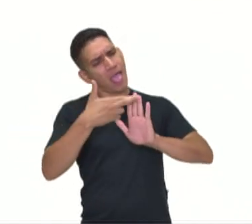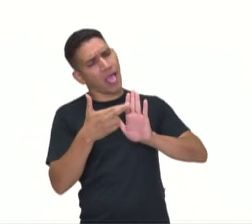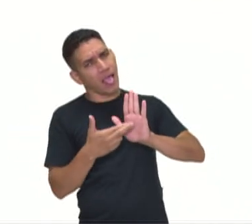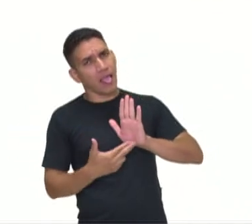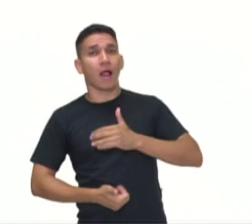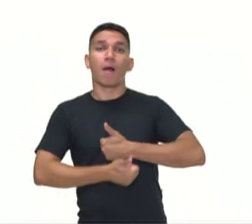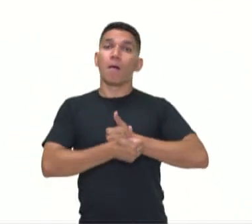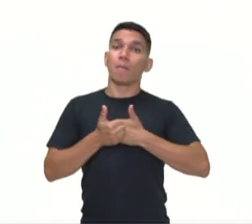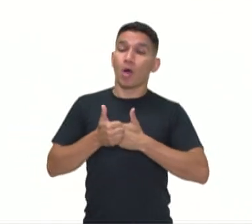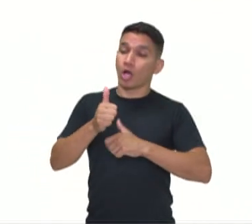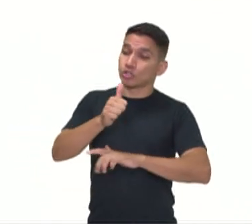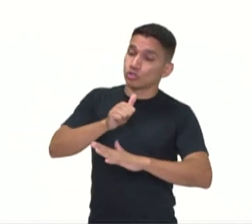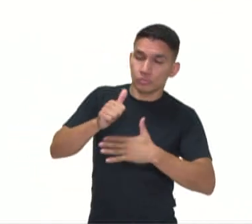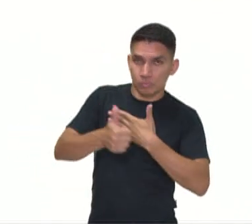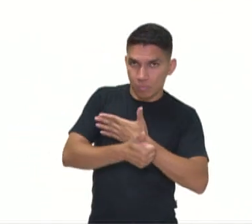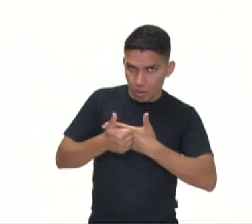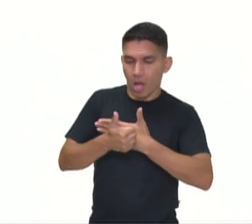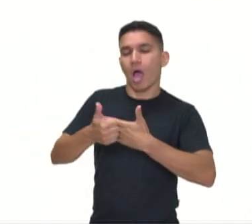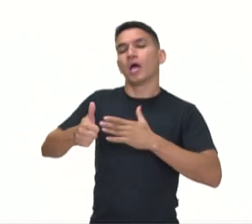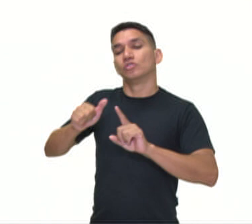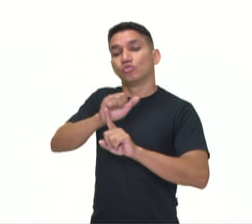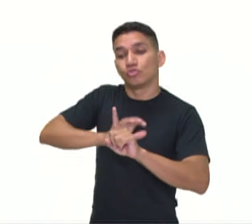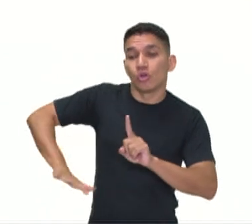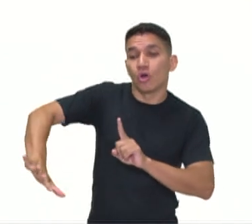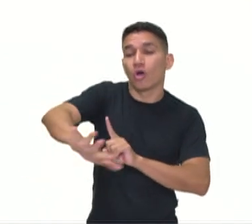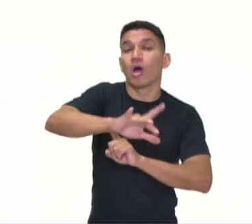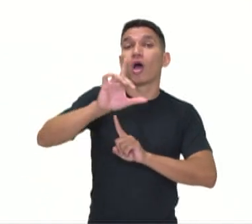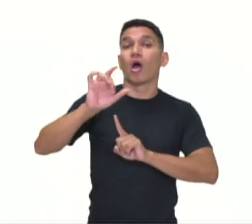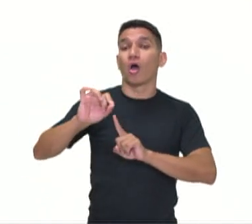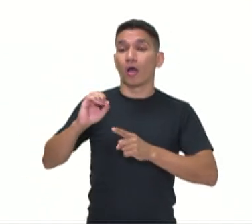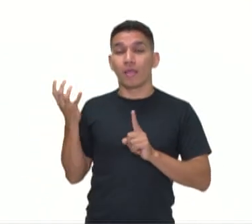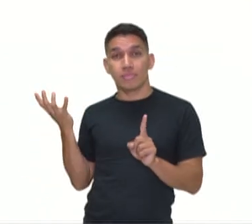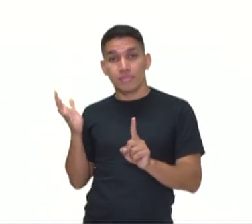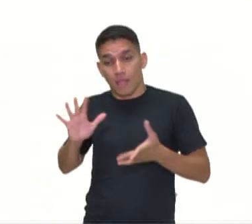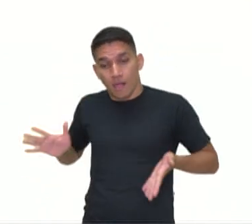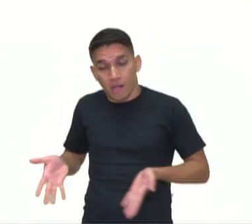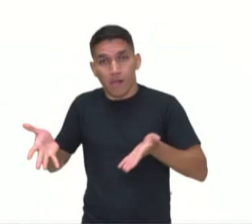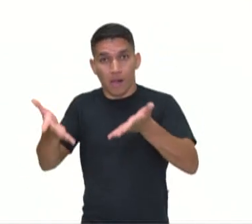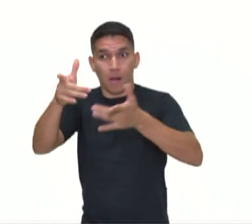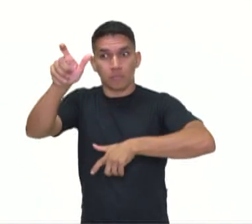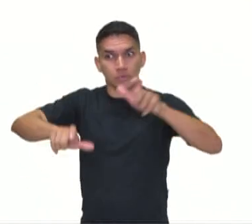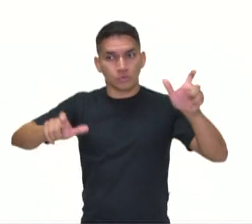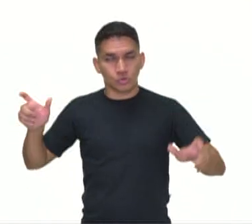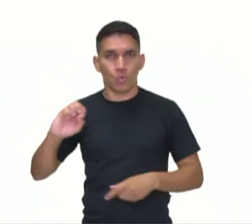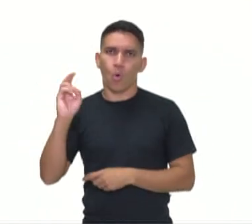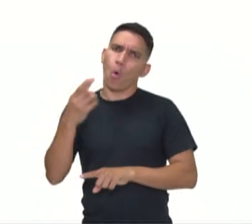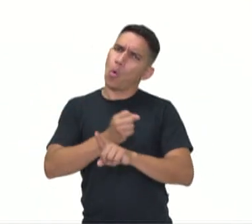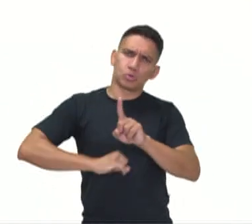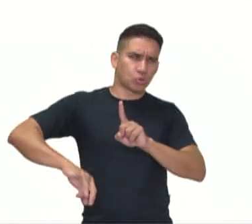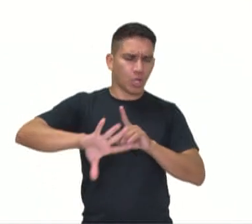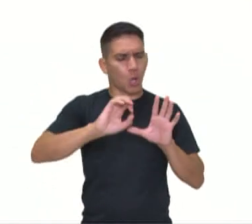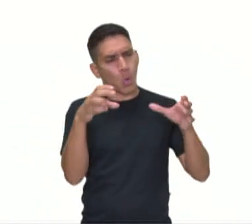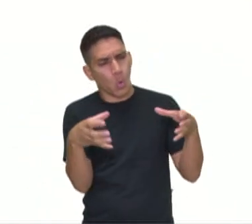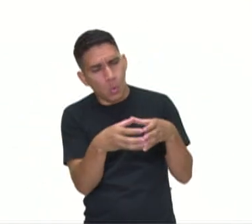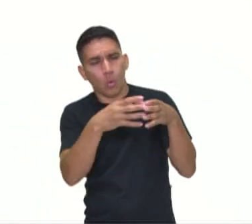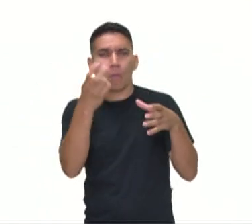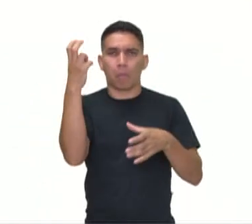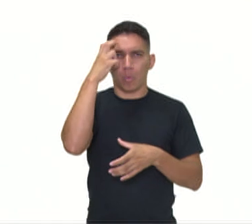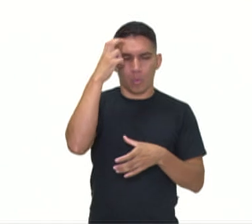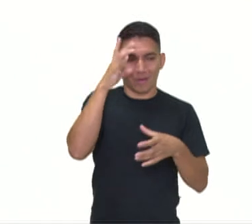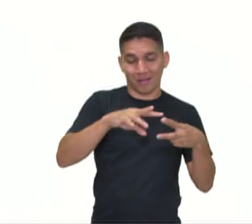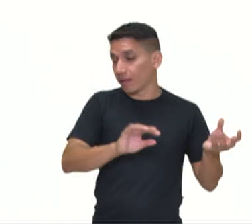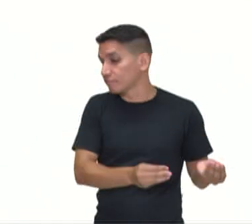morais ou sociais que, transmitidas de uma pessoa para pessoa, ou sociedade, grupo ou cultura para